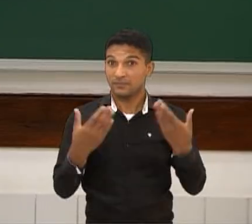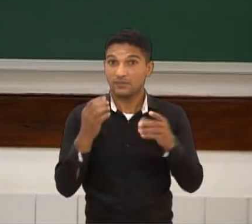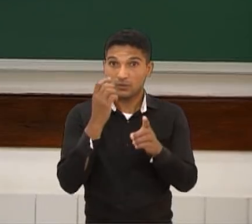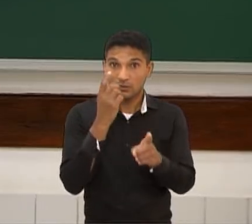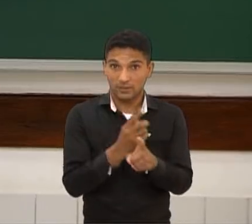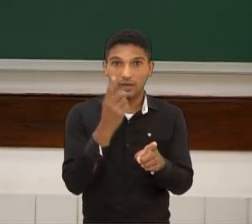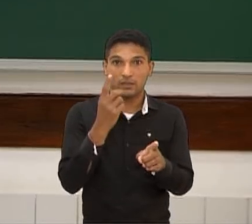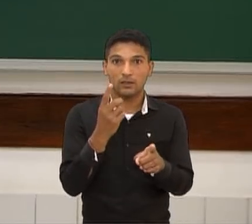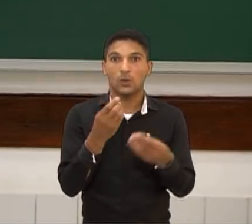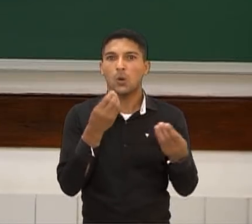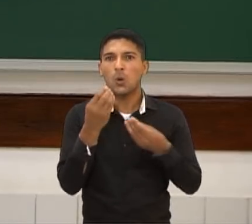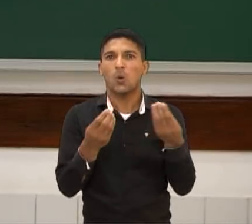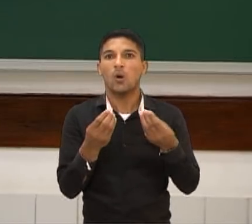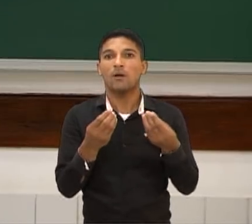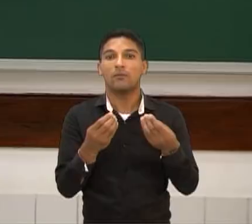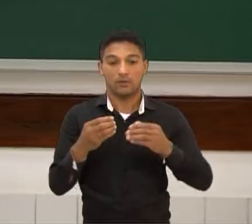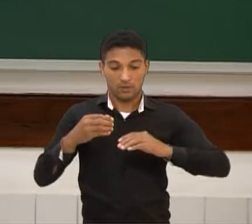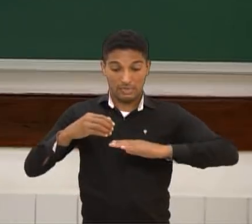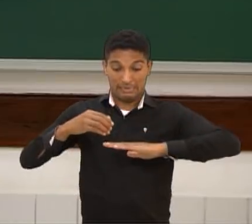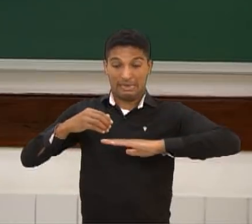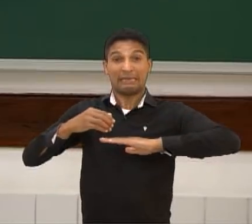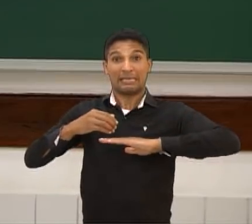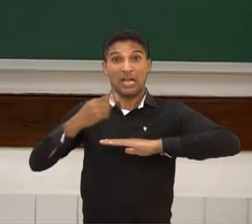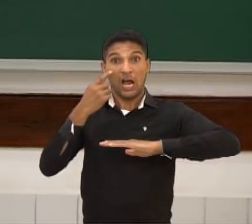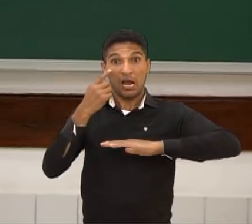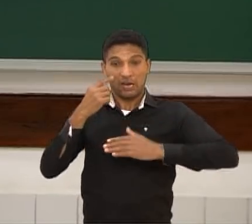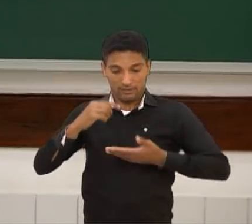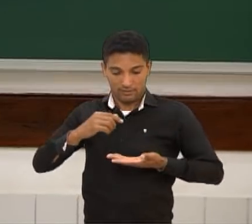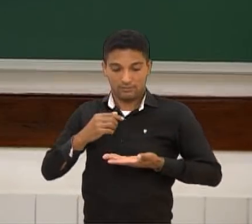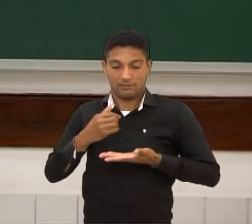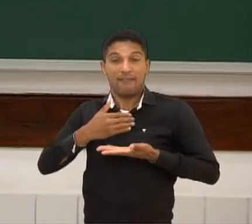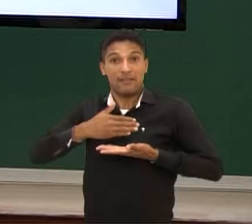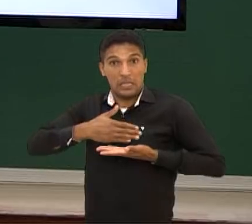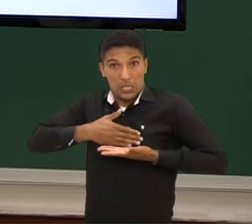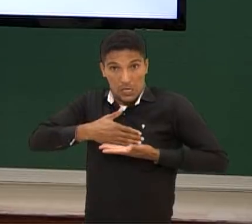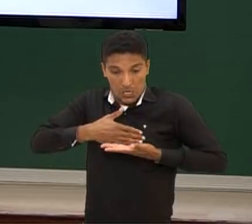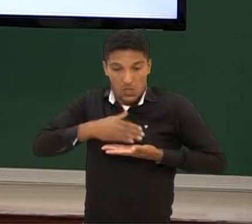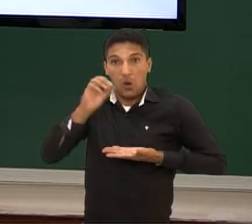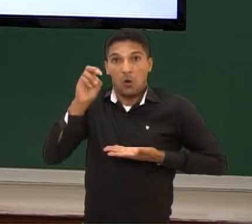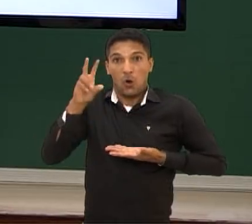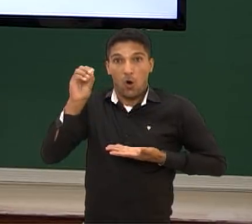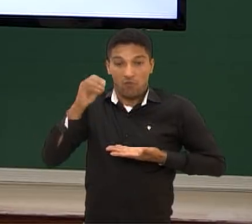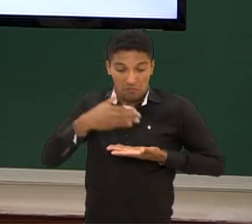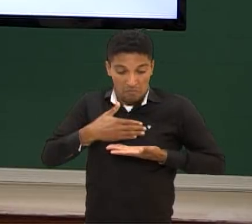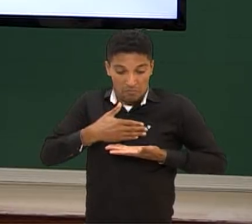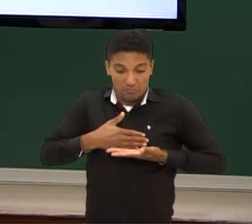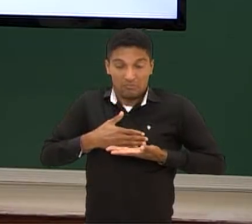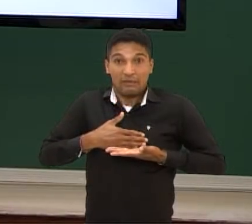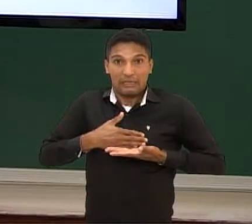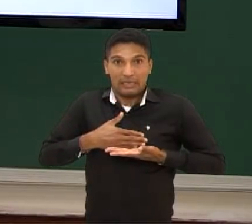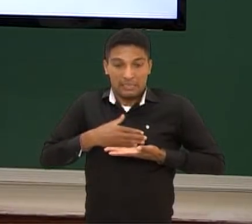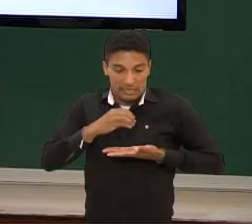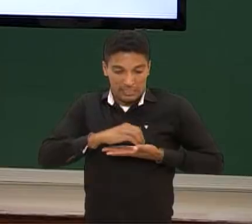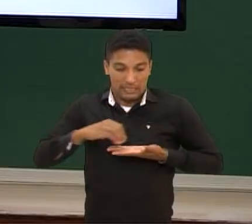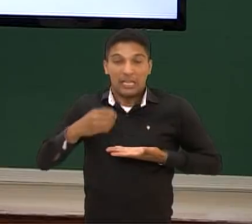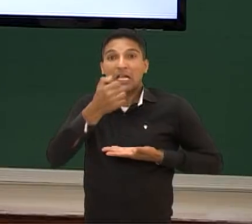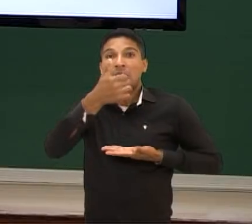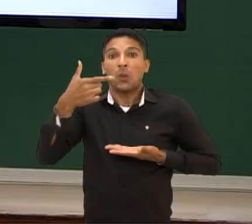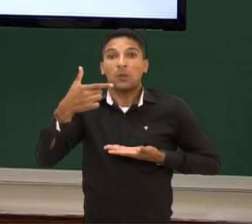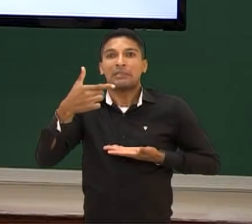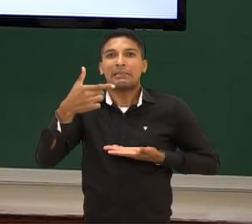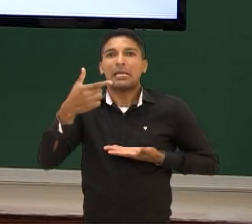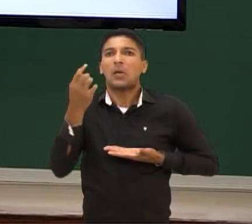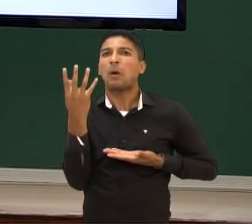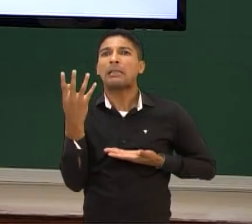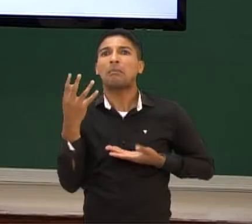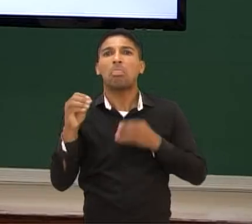Descobriram, pessoal, quais são as frações? Como que fica? Vamos lá? Então, aqui, a letra A, né? Ele queria saber qual a fração que corresponde